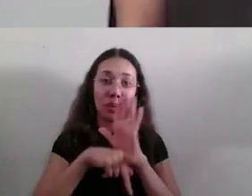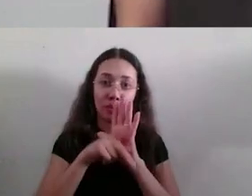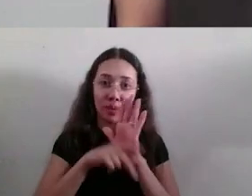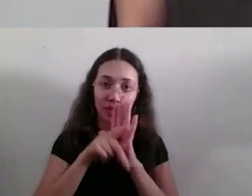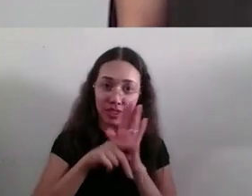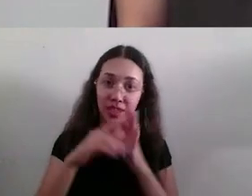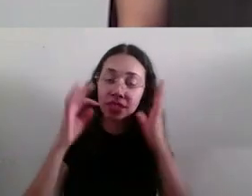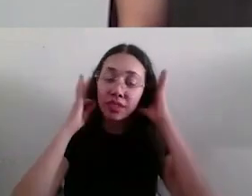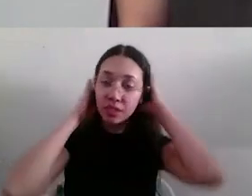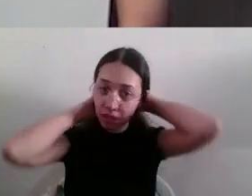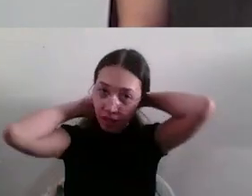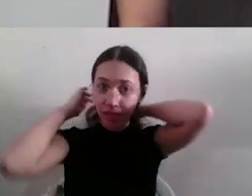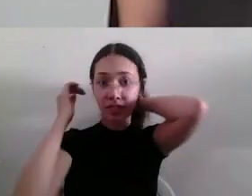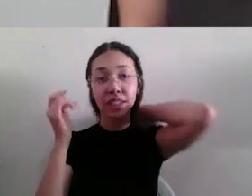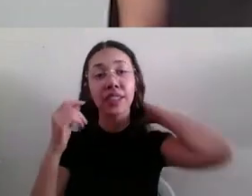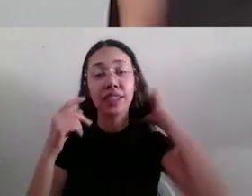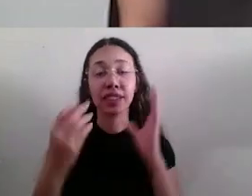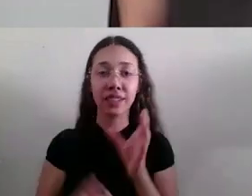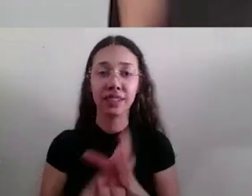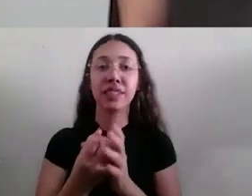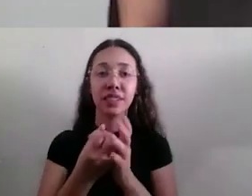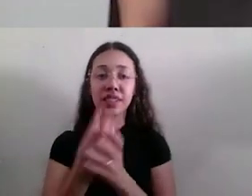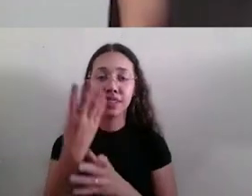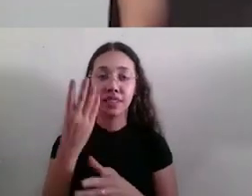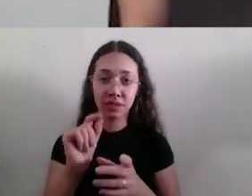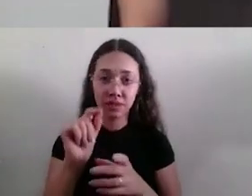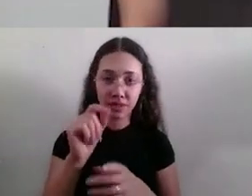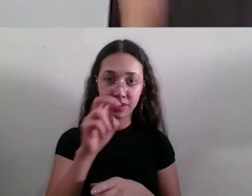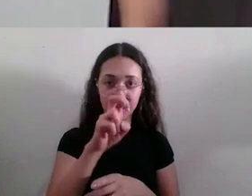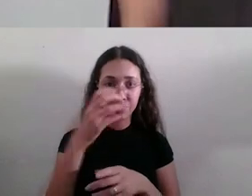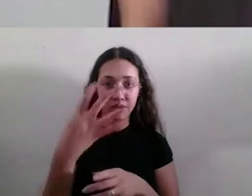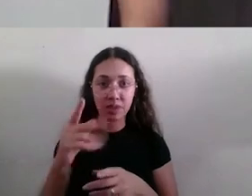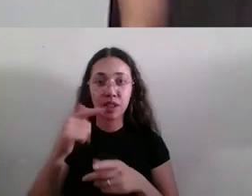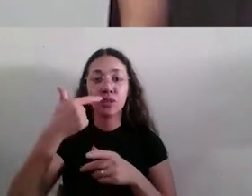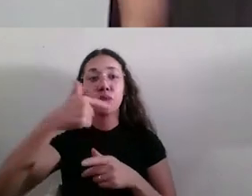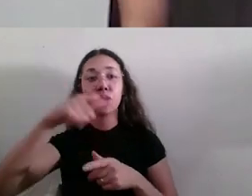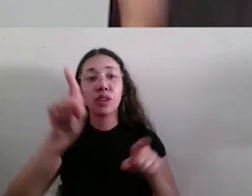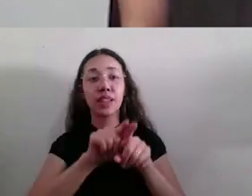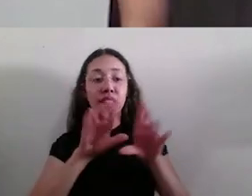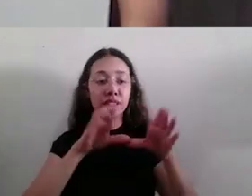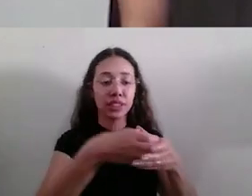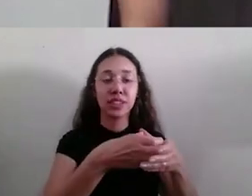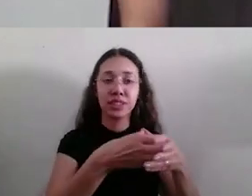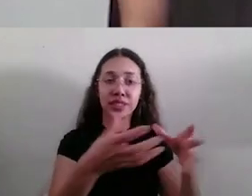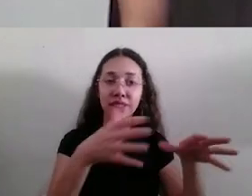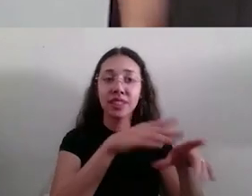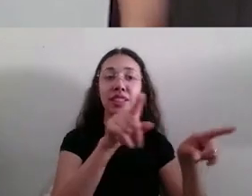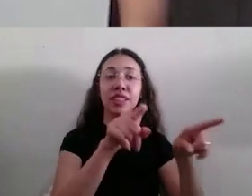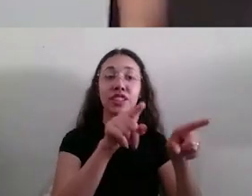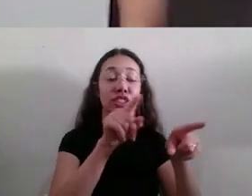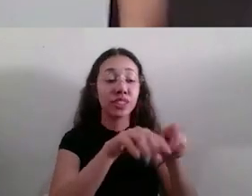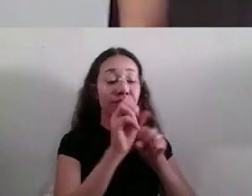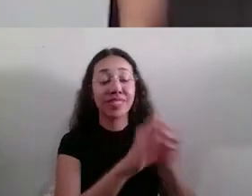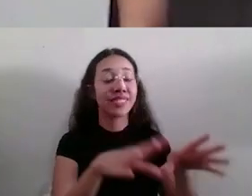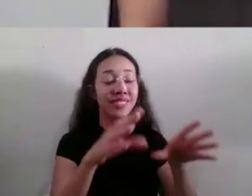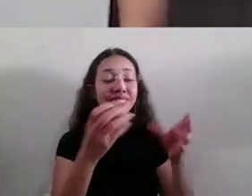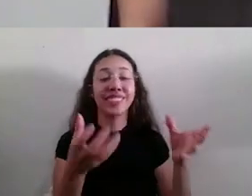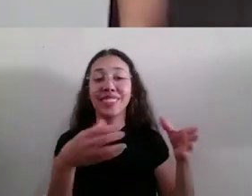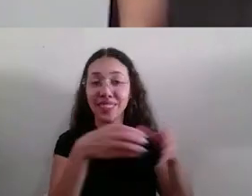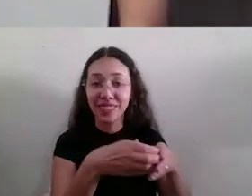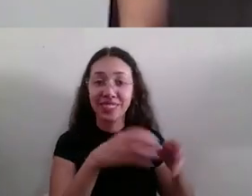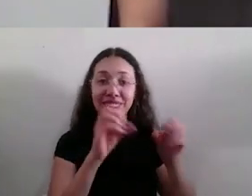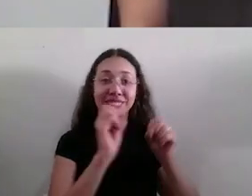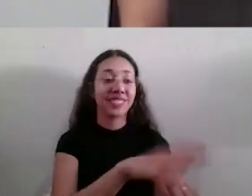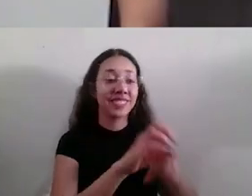Provimento 54, que instituiu um núcleo de instrução e um núcleo de incapacidade. No núcleo de instrução, a finalidade desse núcleo